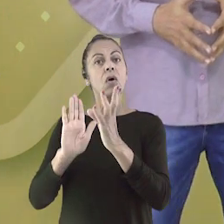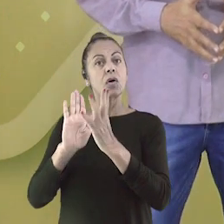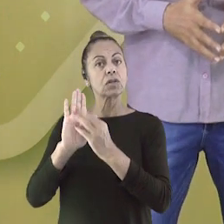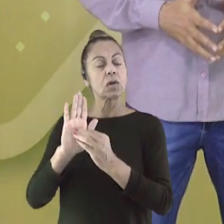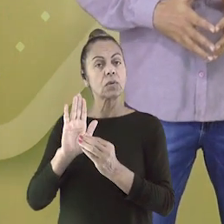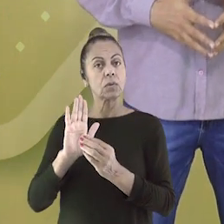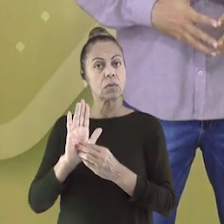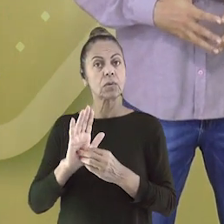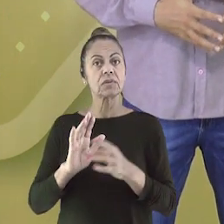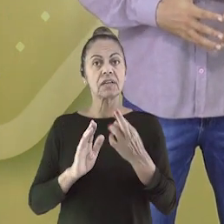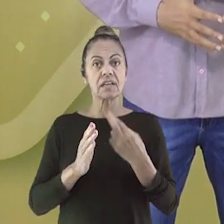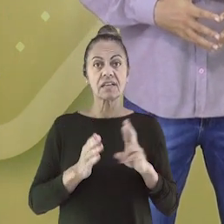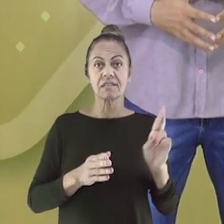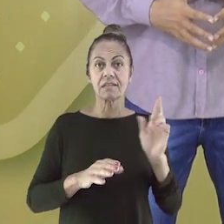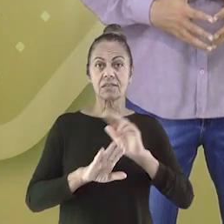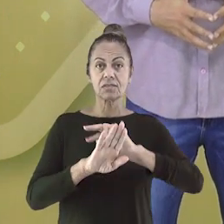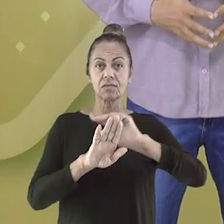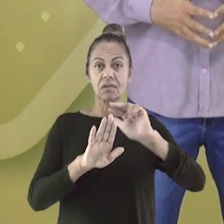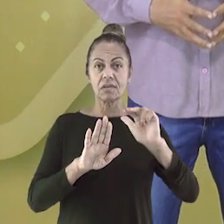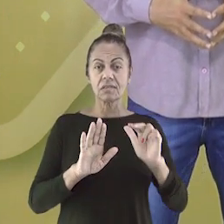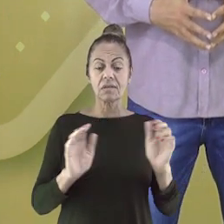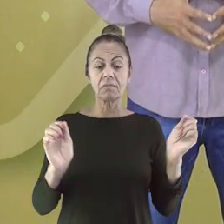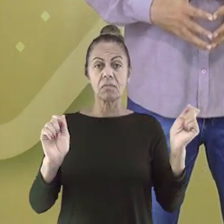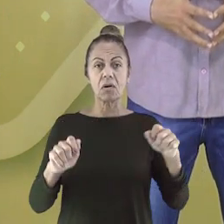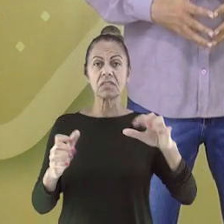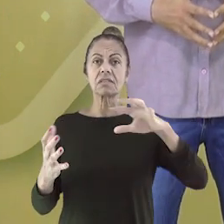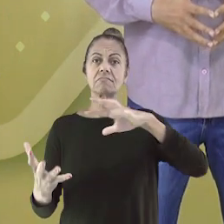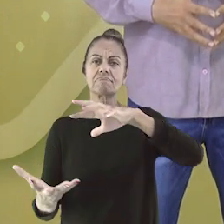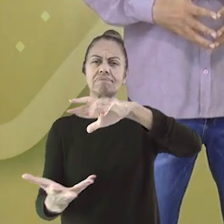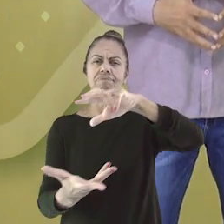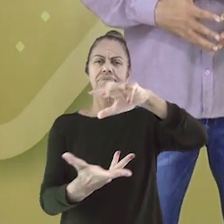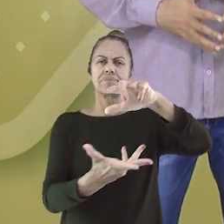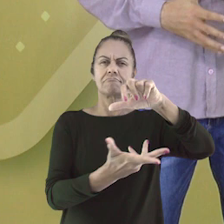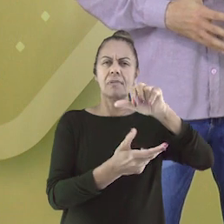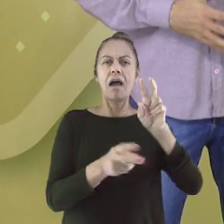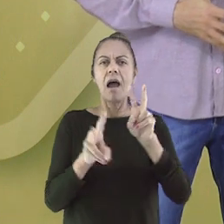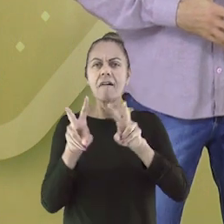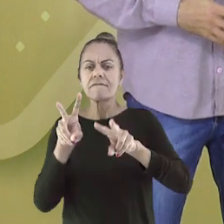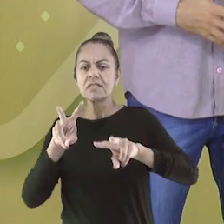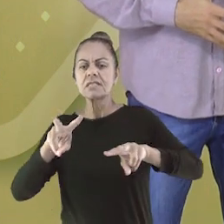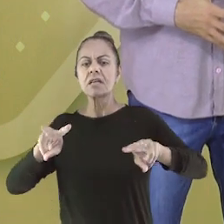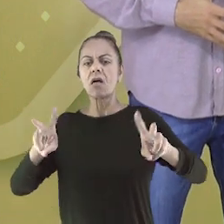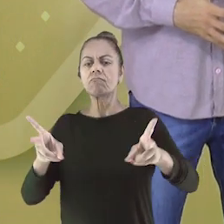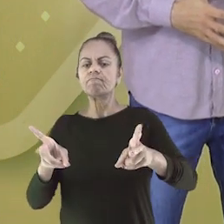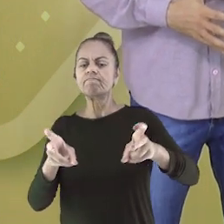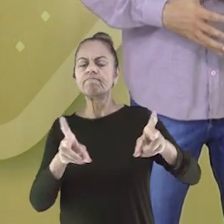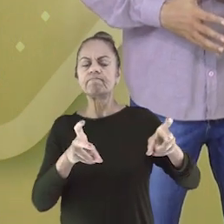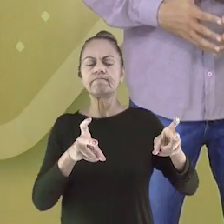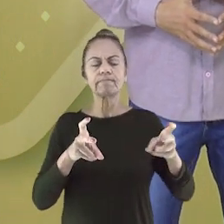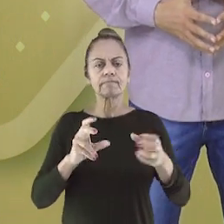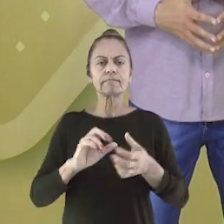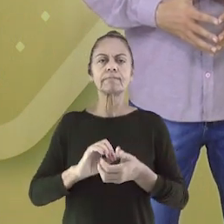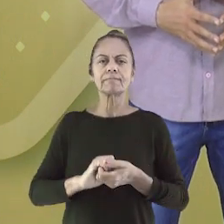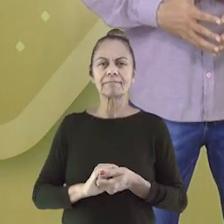ao conteúdo das religiões pode ser denominado uma cosmovisão ou visão do